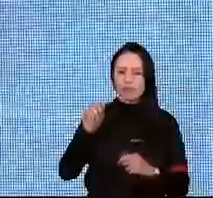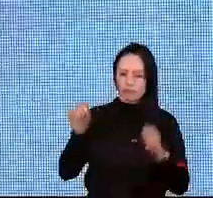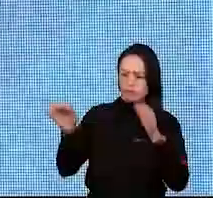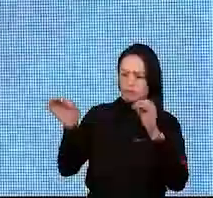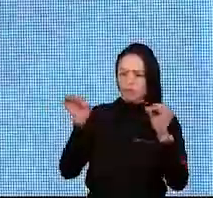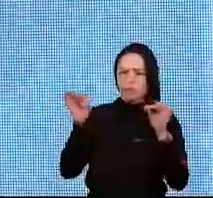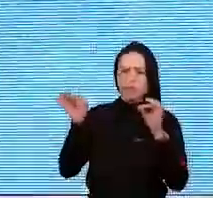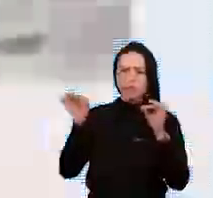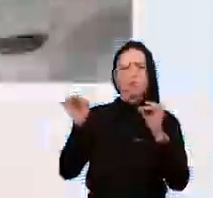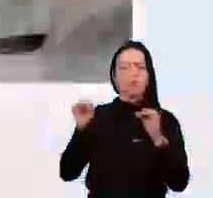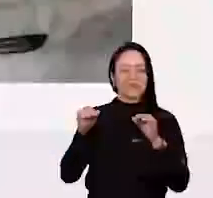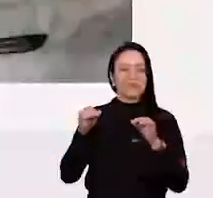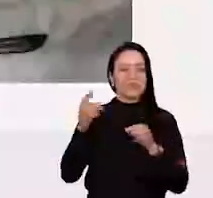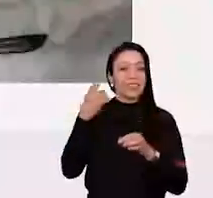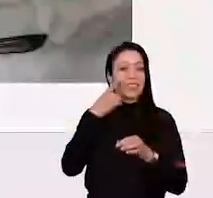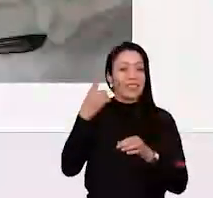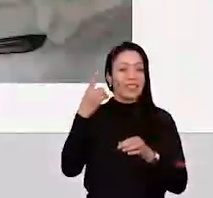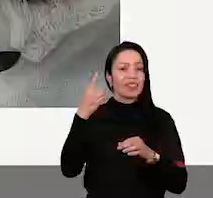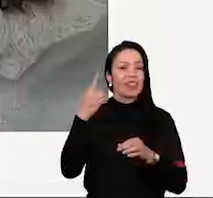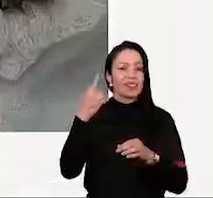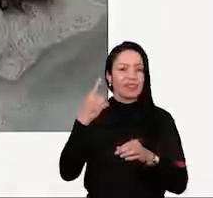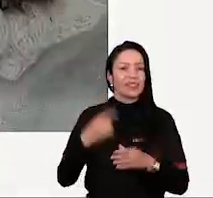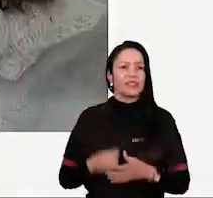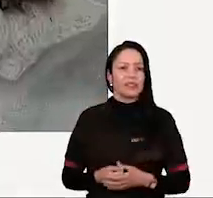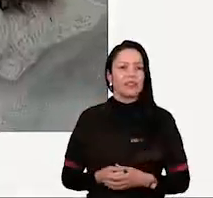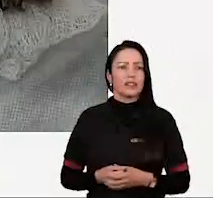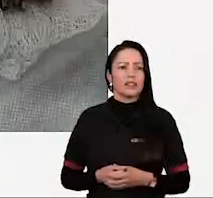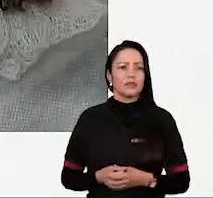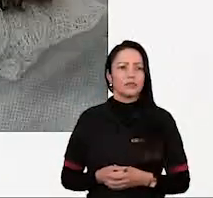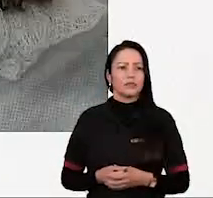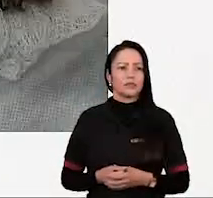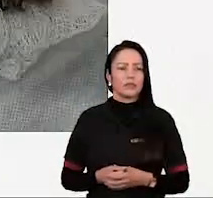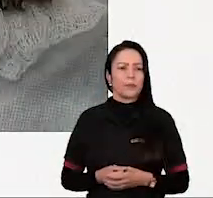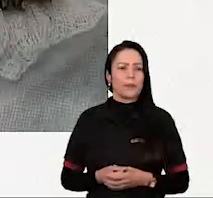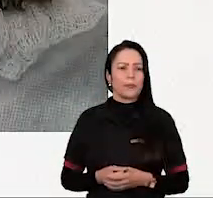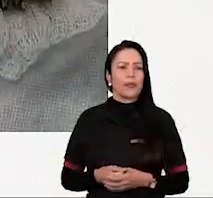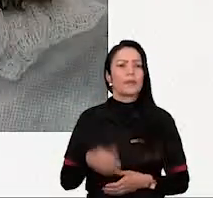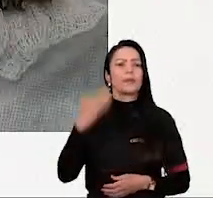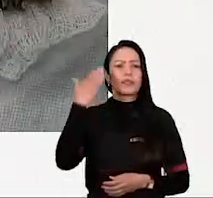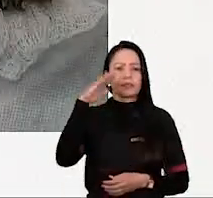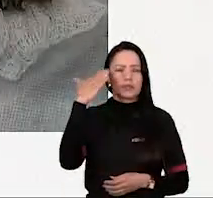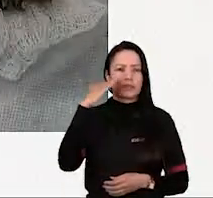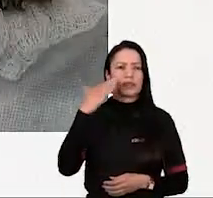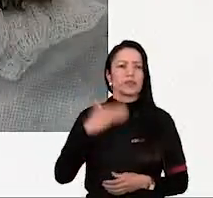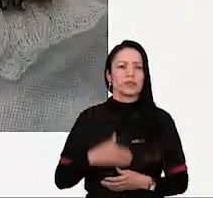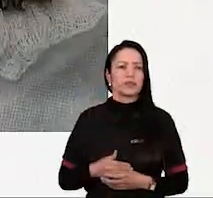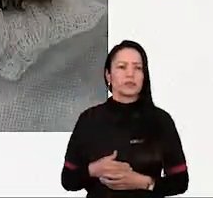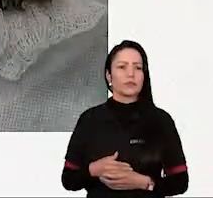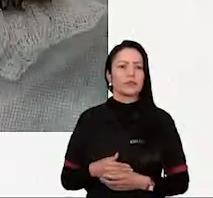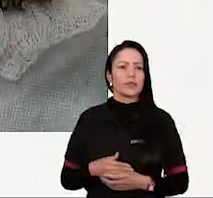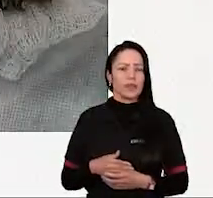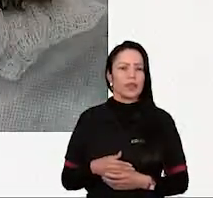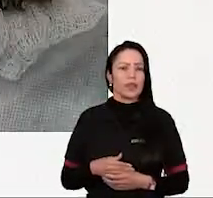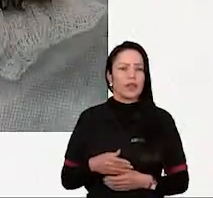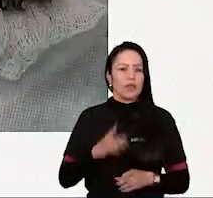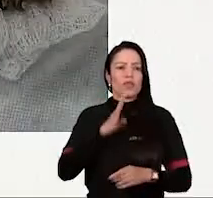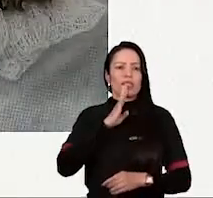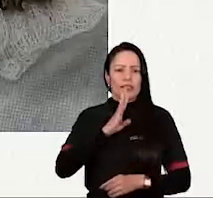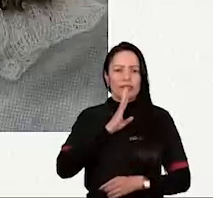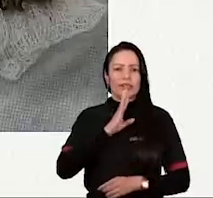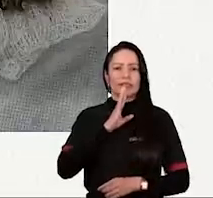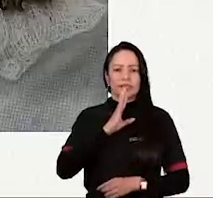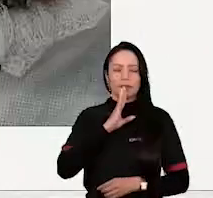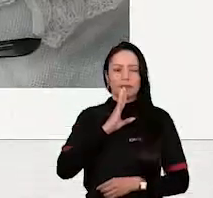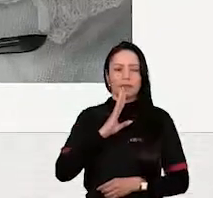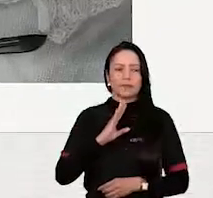eu ia apontar para a imagem, logicamente não, olhando essa imagem aqui, é que dá para entender, né, a gente é íntimo do colesteatoma, mas